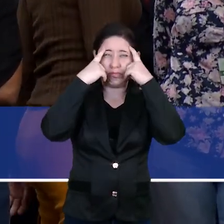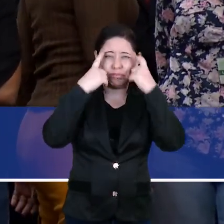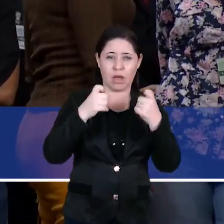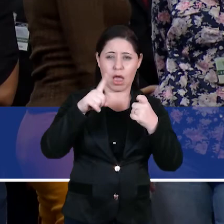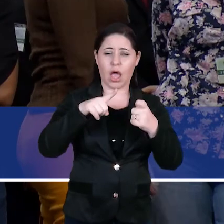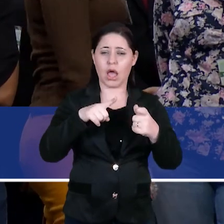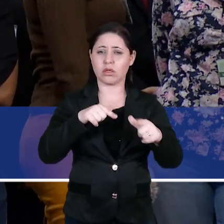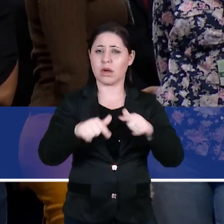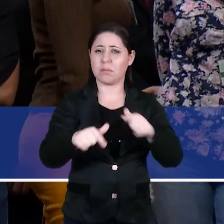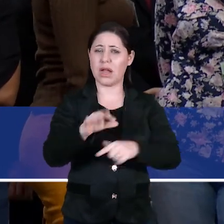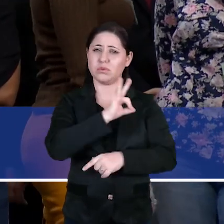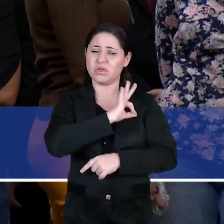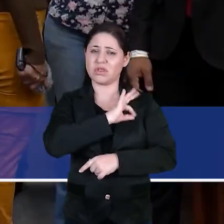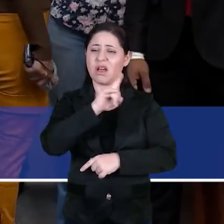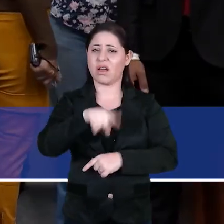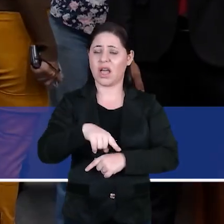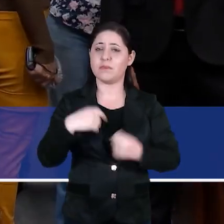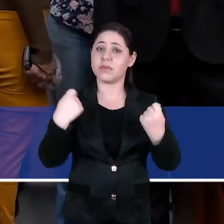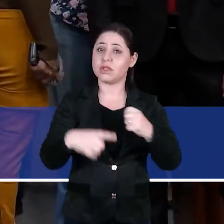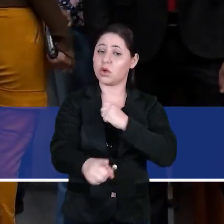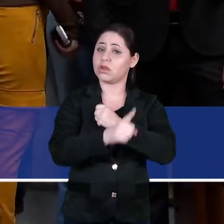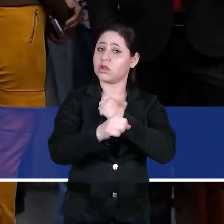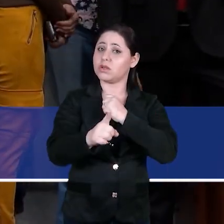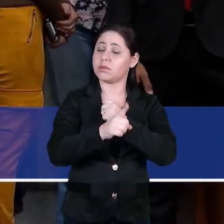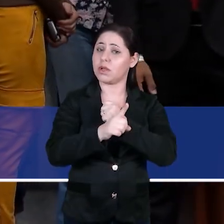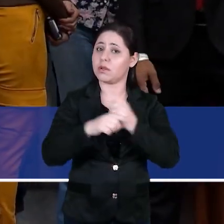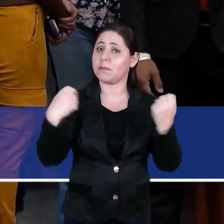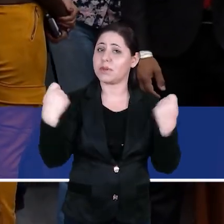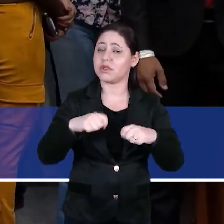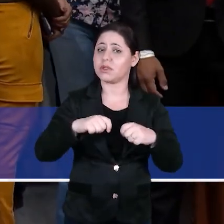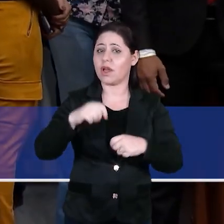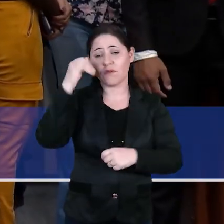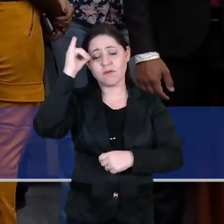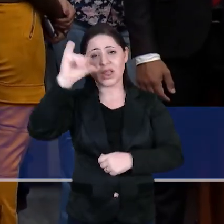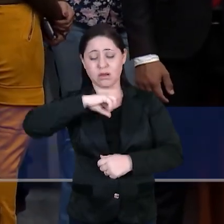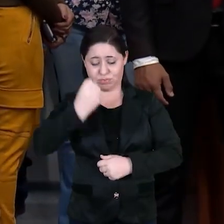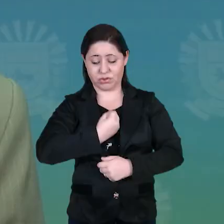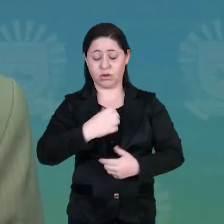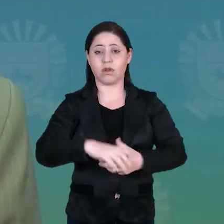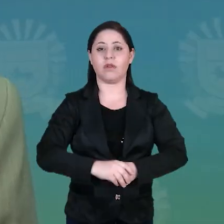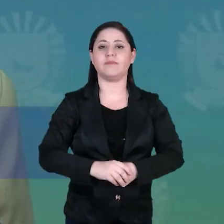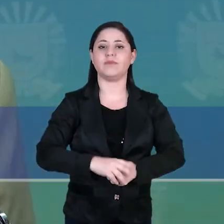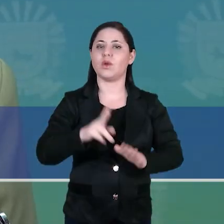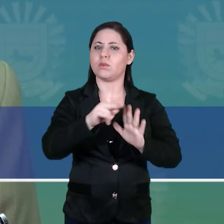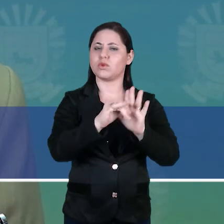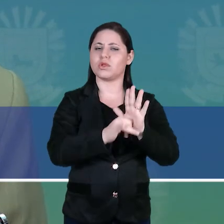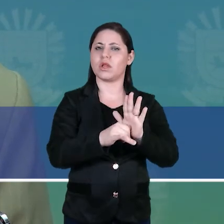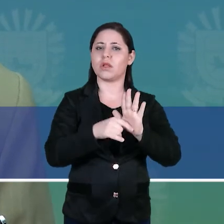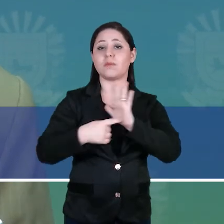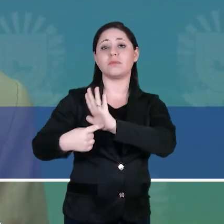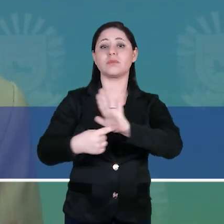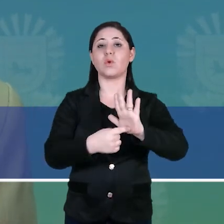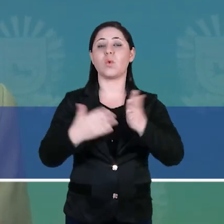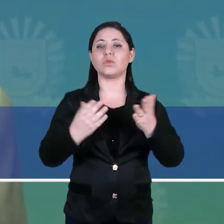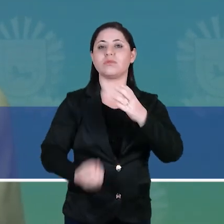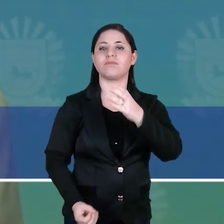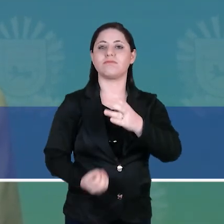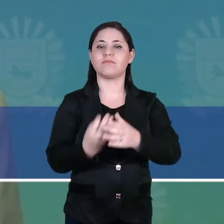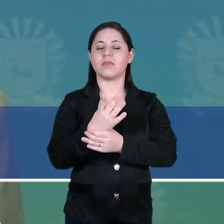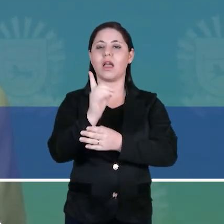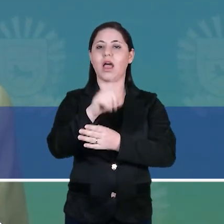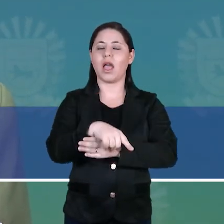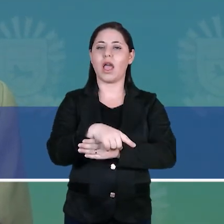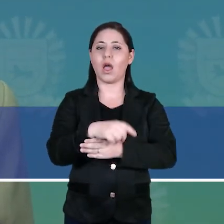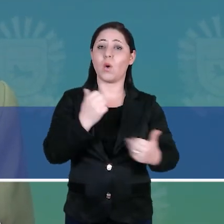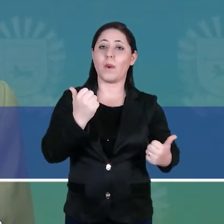em serviço é muito grande e o tratamento é essencial para evitar o suicídio. O projeto que eu apresentei hoje, ele